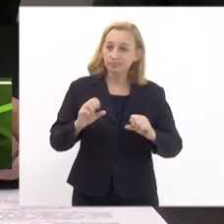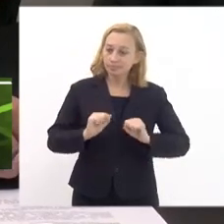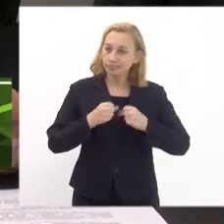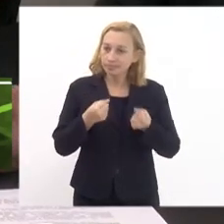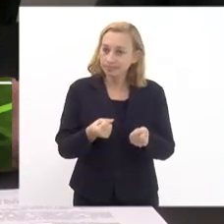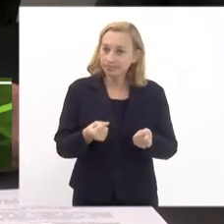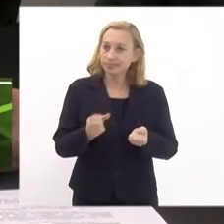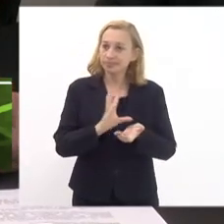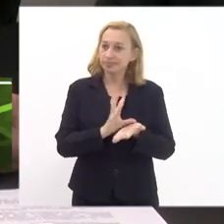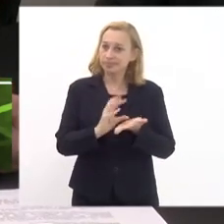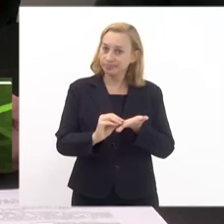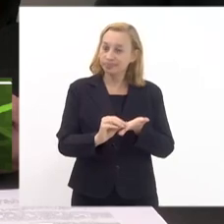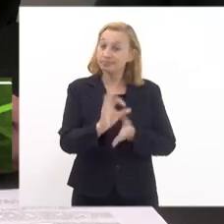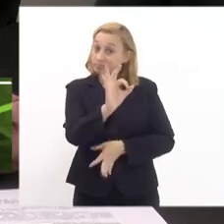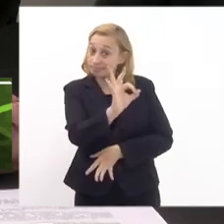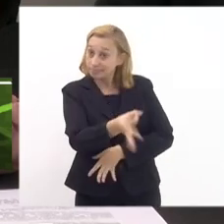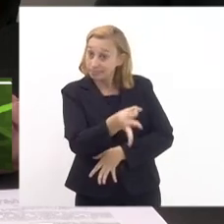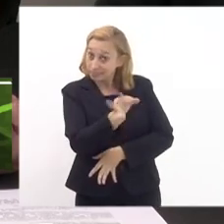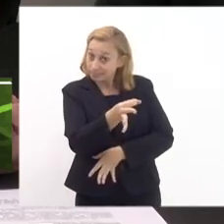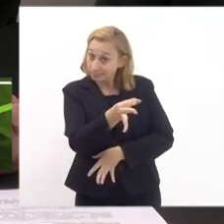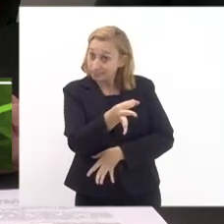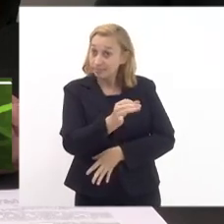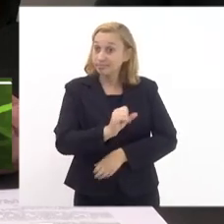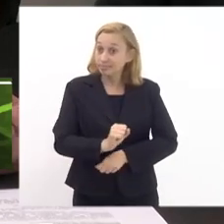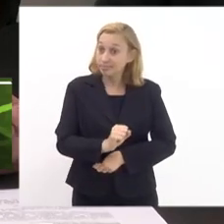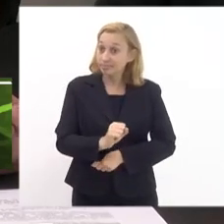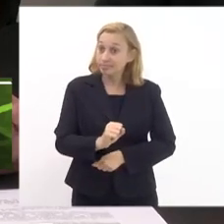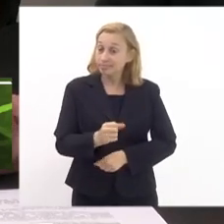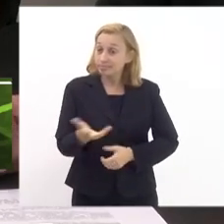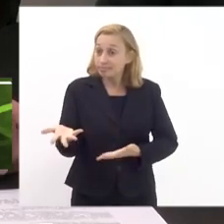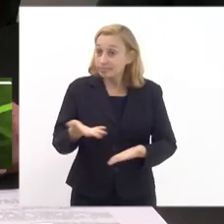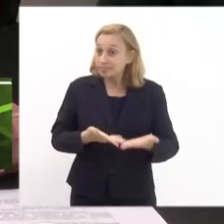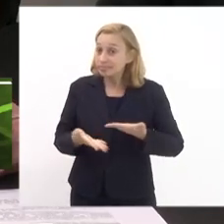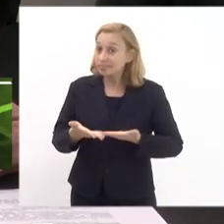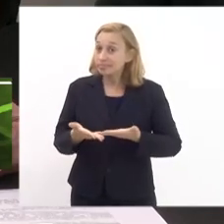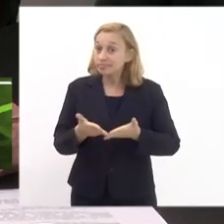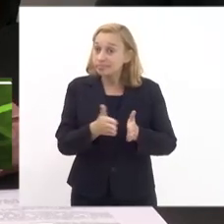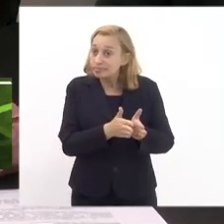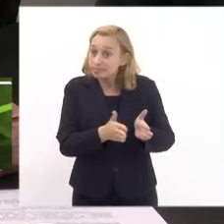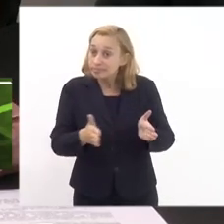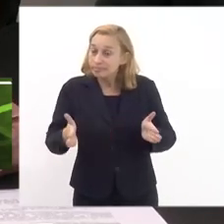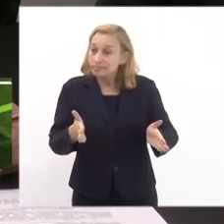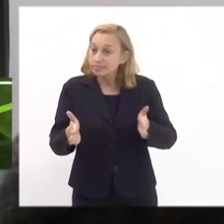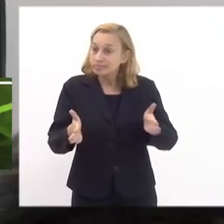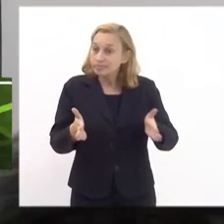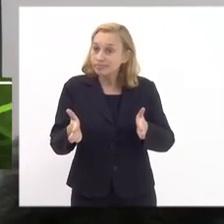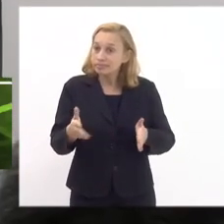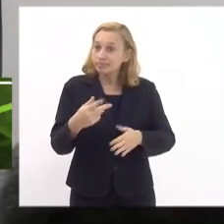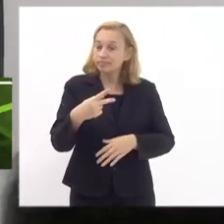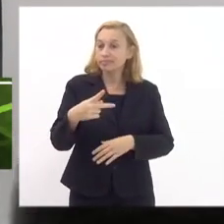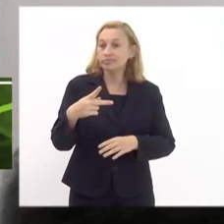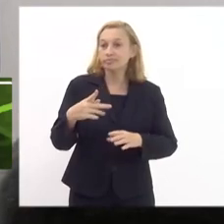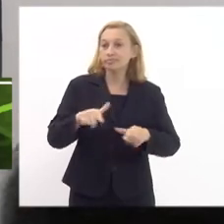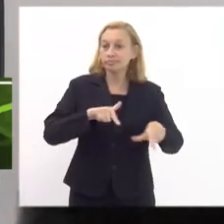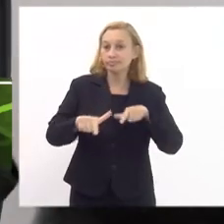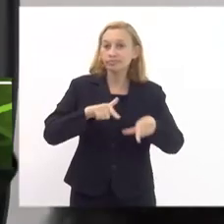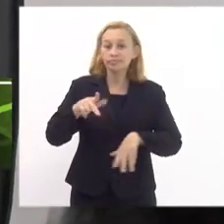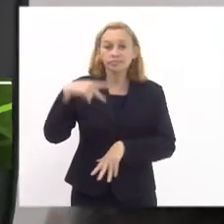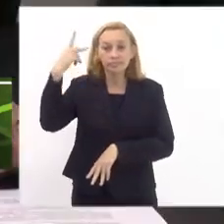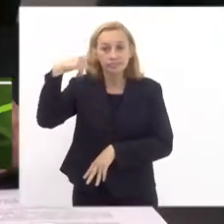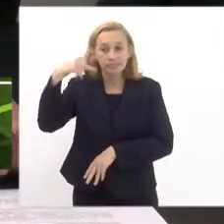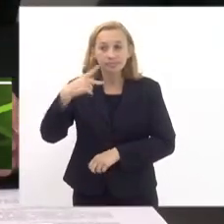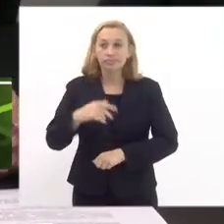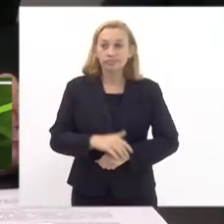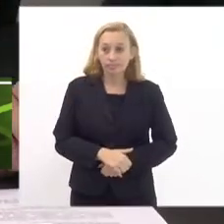da pauta. E certamente teve uma participação durante o seu mandato de vereador, seus mandatos de